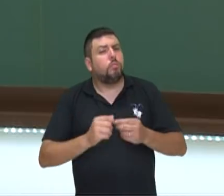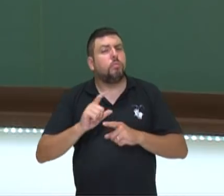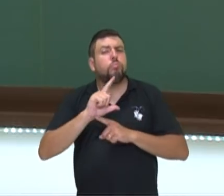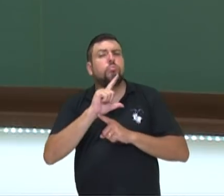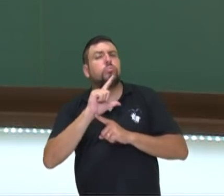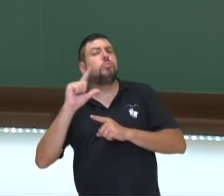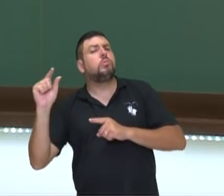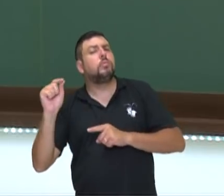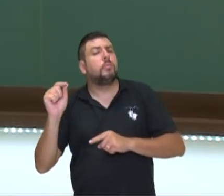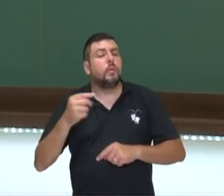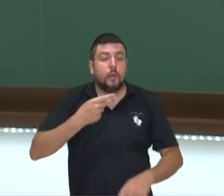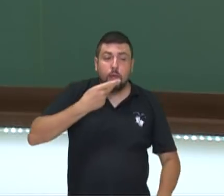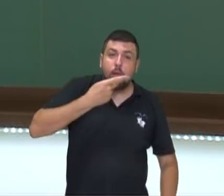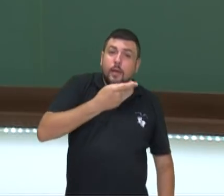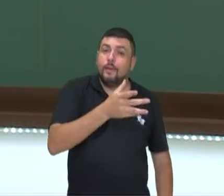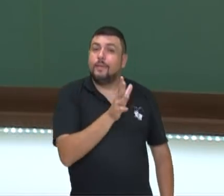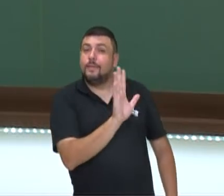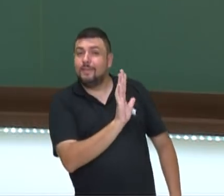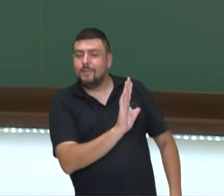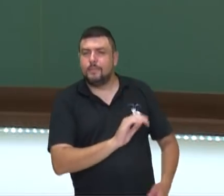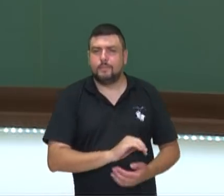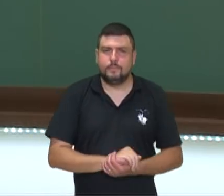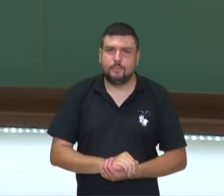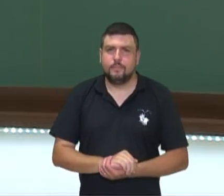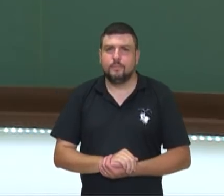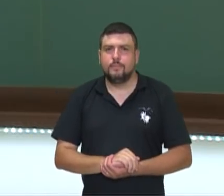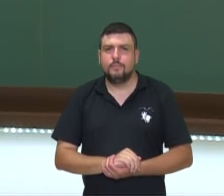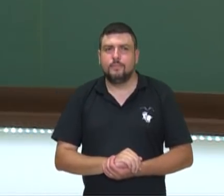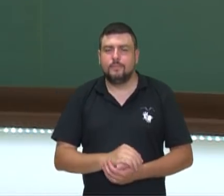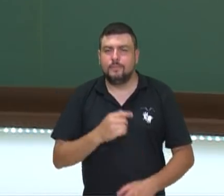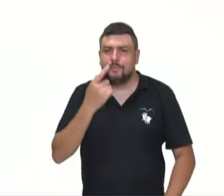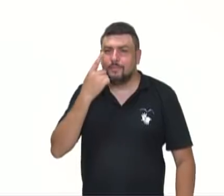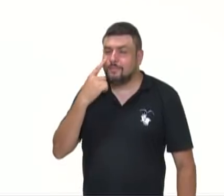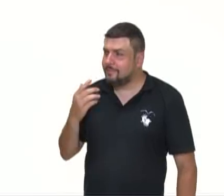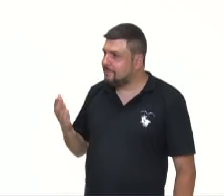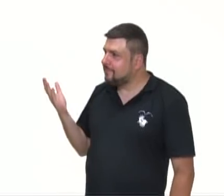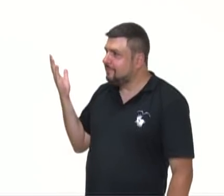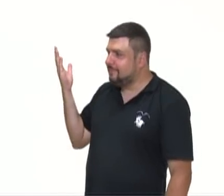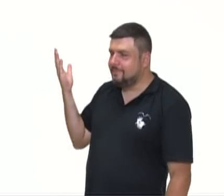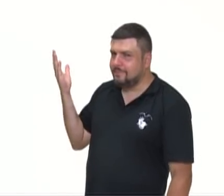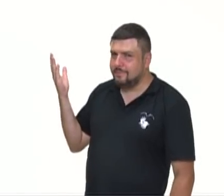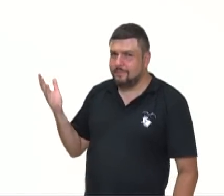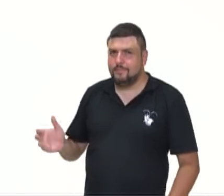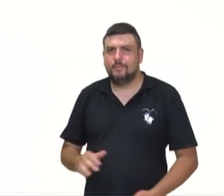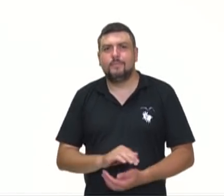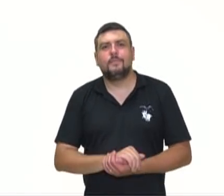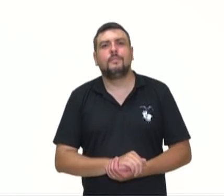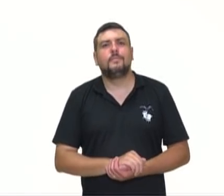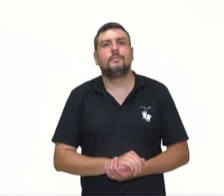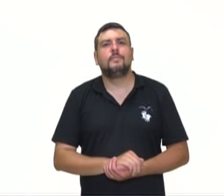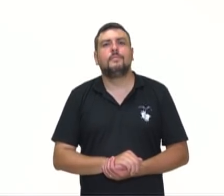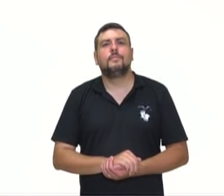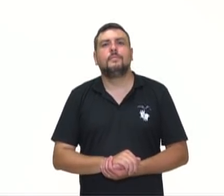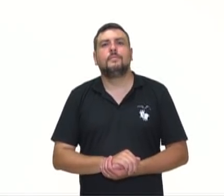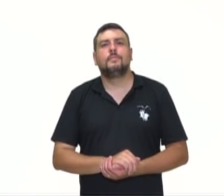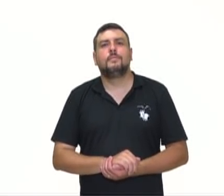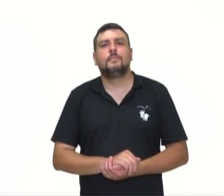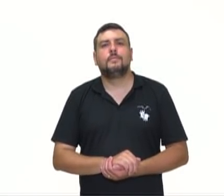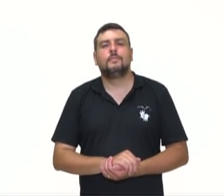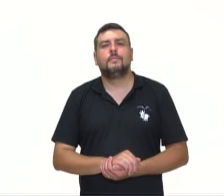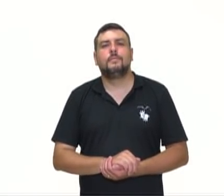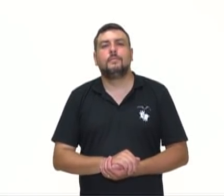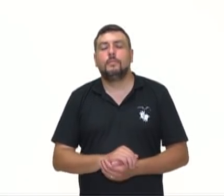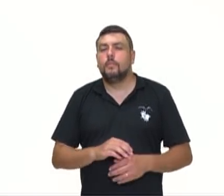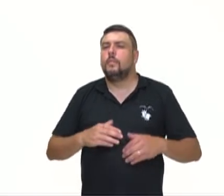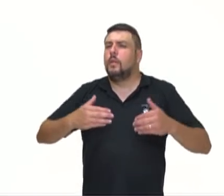embora, tá ok? Vamos começar então? Então vejam aqui, olha só. Para exemplificar tudo que nós vamos falar